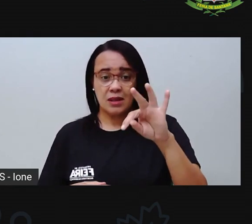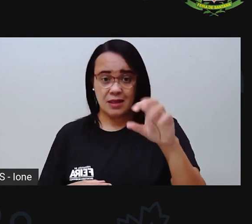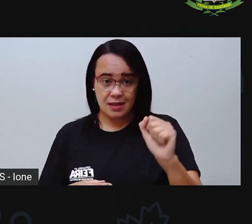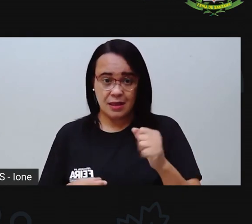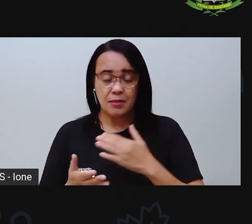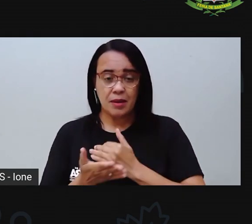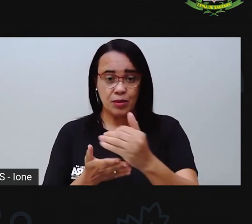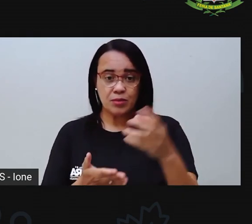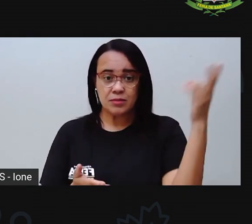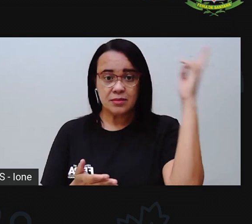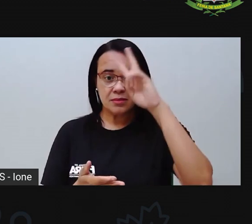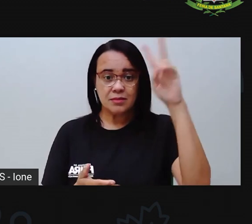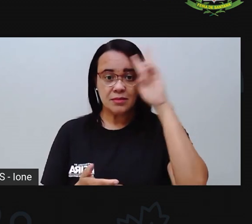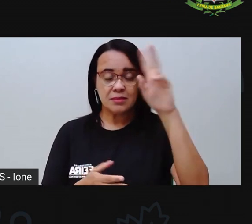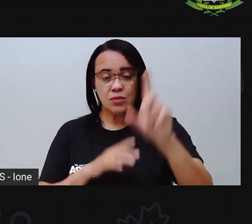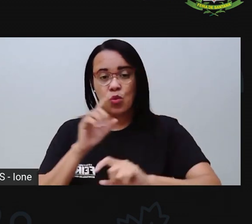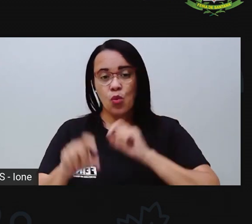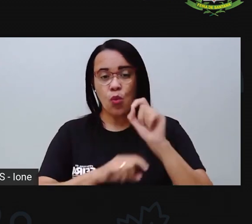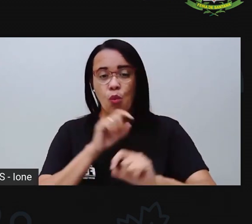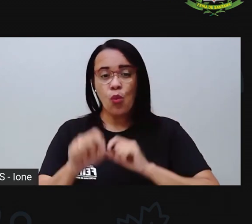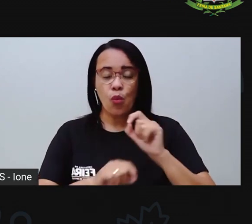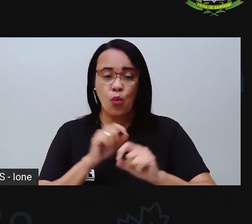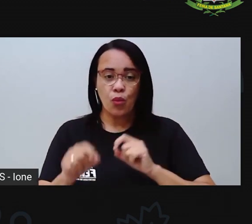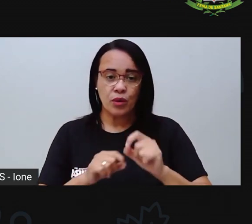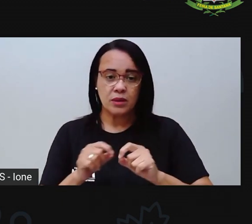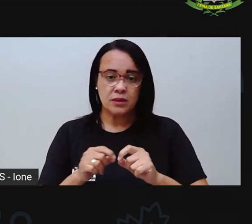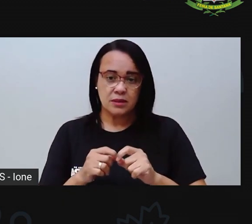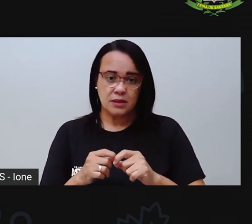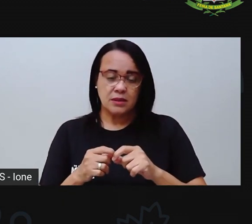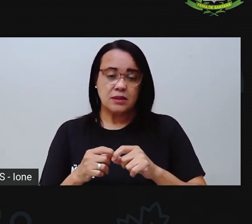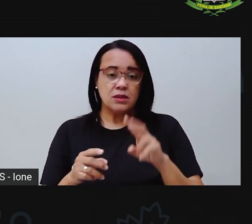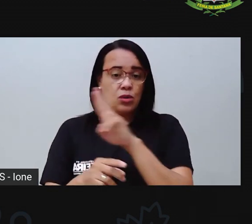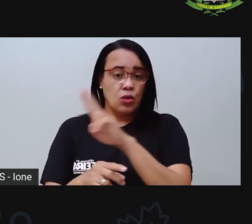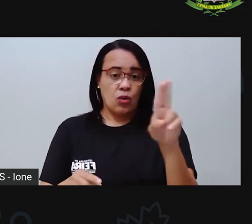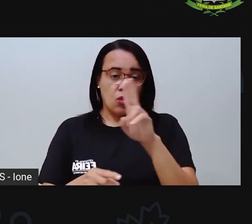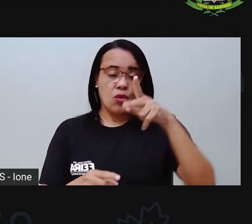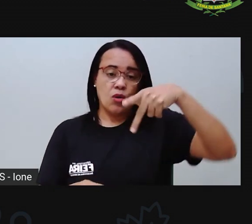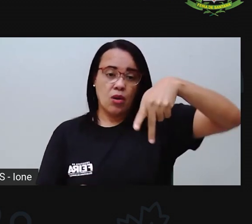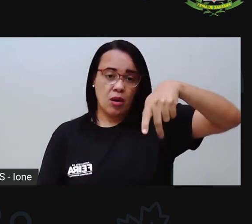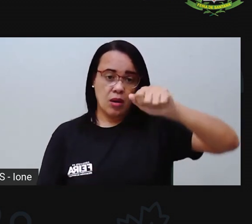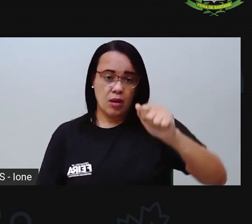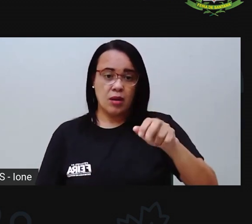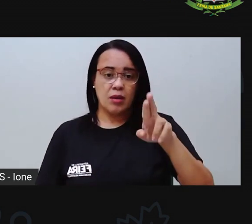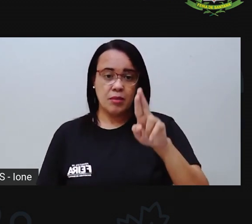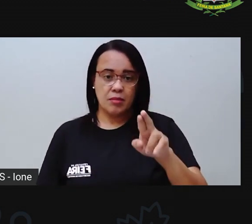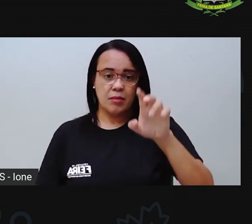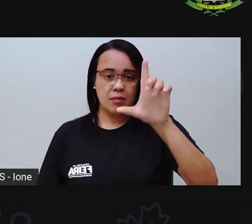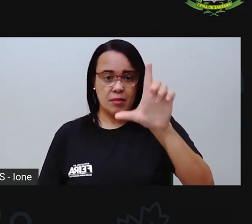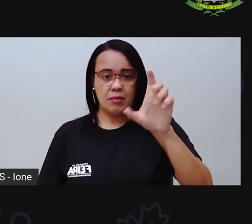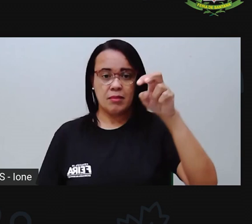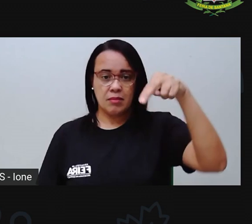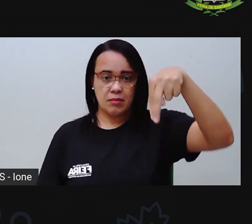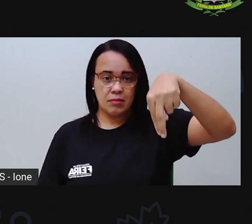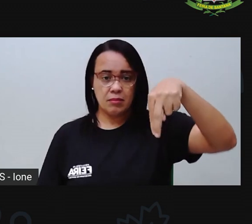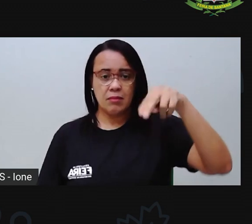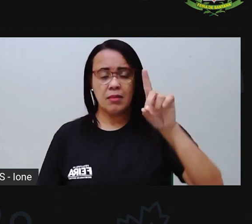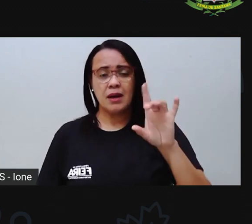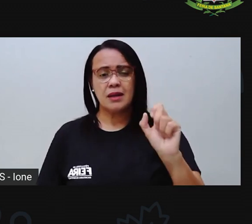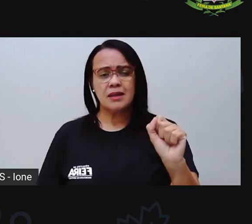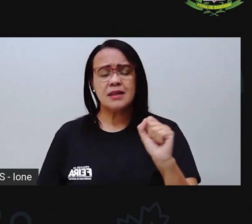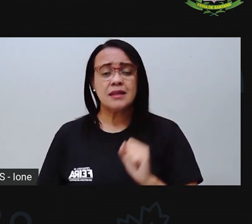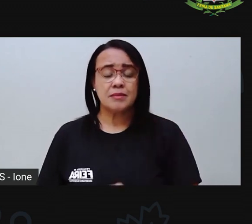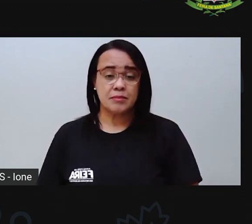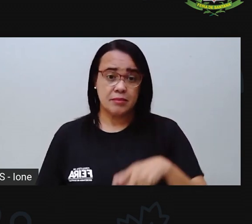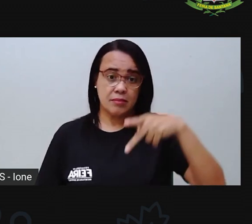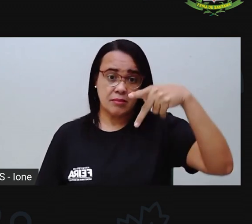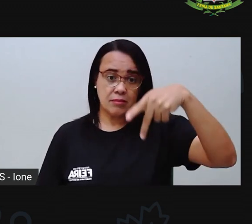vai lembrar, ó, o que é uma parlenda, certo? Então, vamos nos lembrar